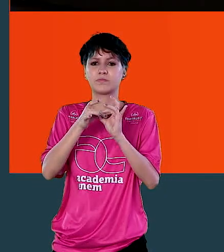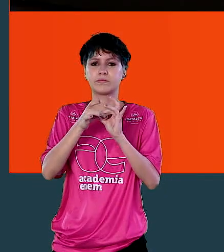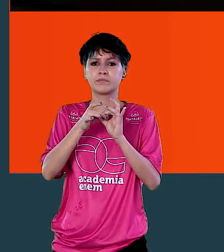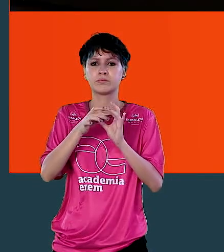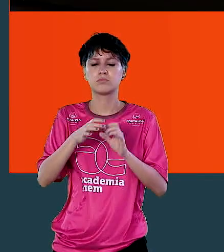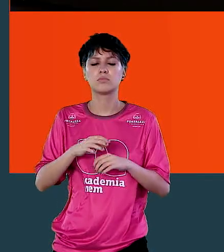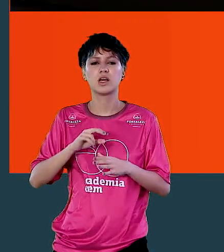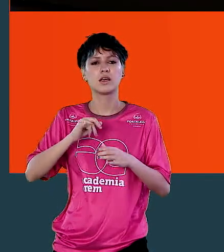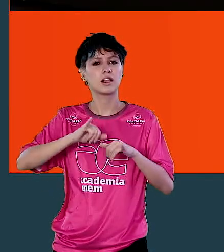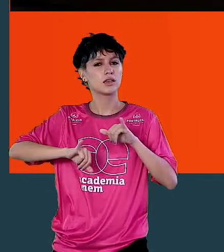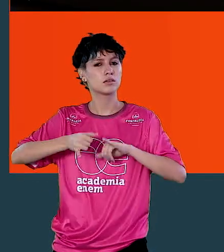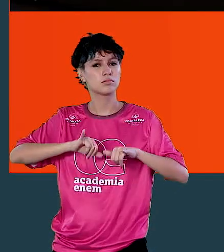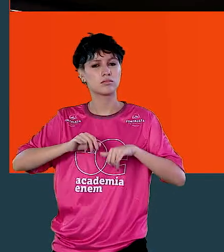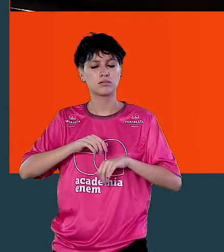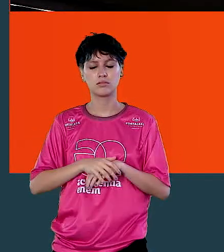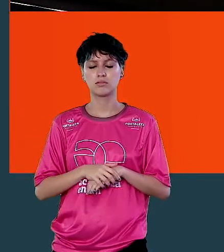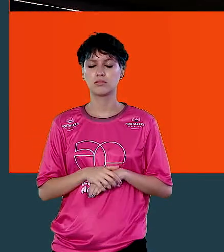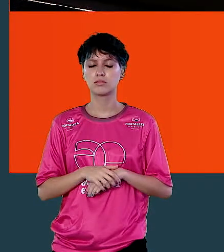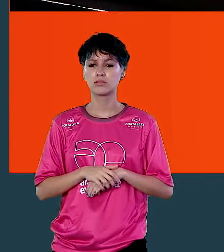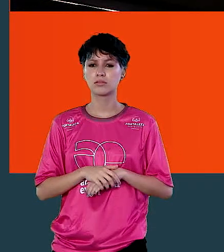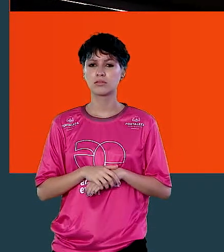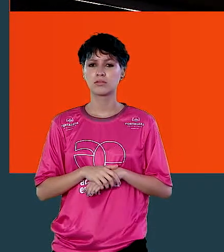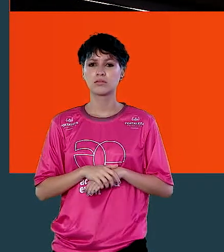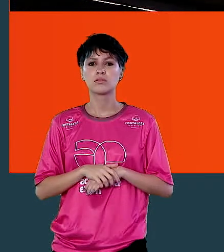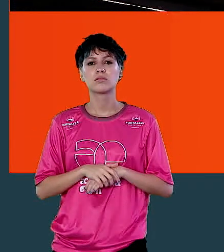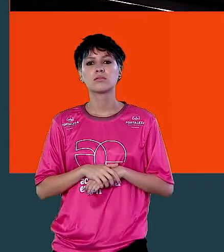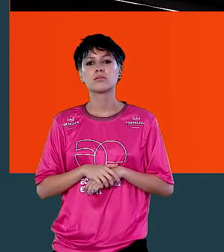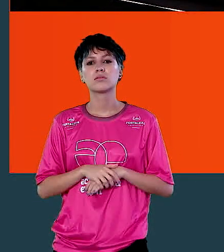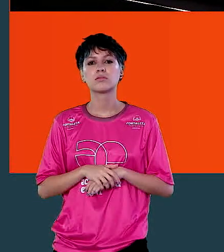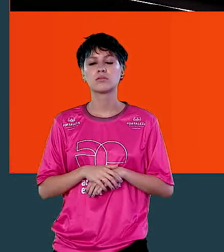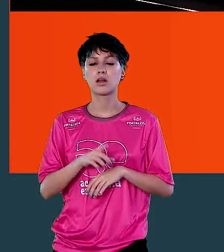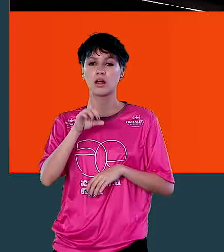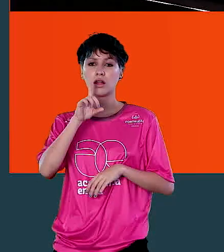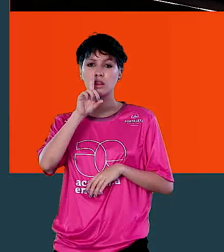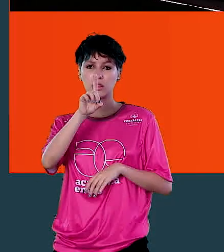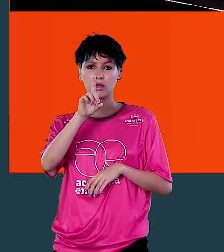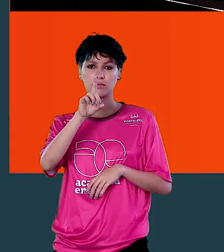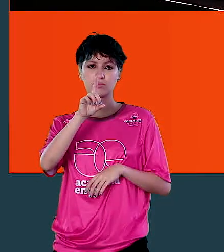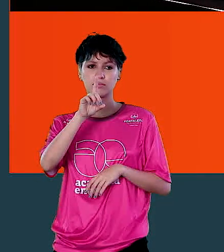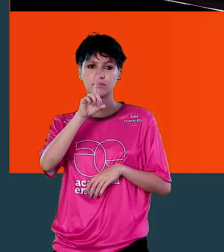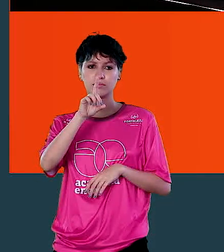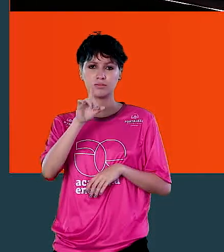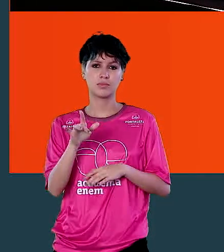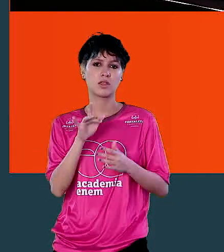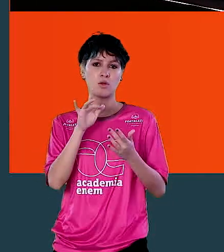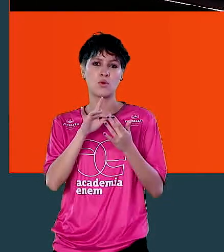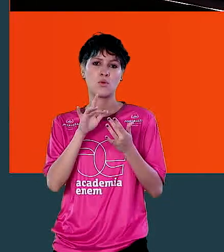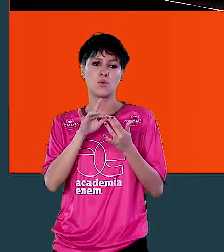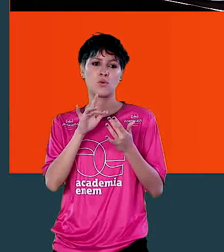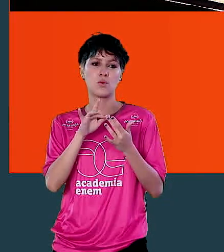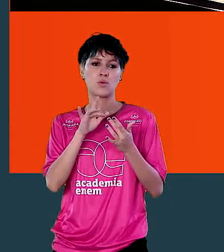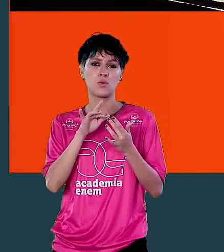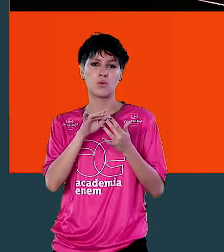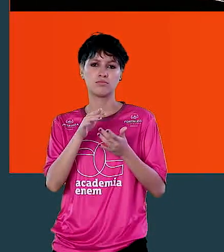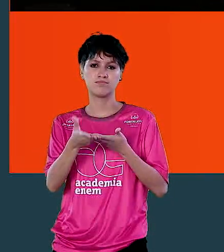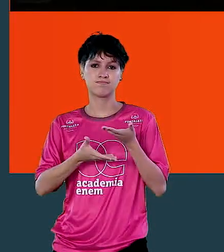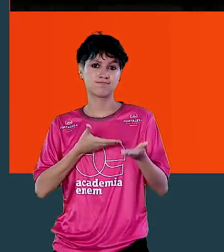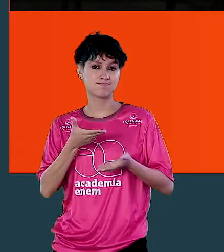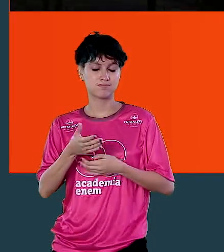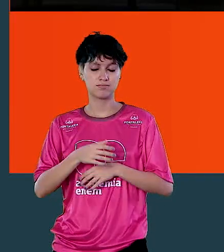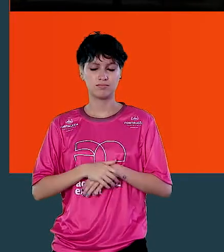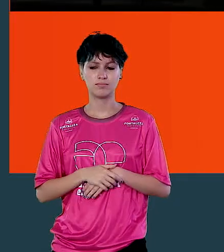ele, né? D, grande superfície de contato. Cara, vamos lá. Deixa eu explicar isso aqui para vocês de uma forma.